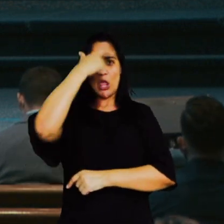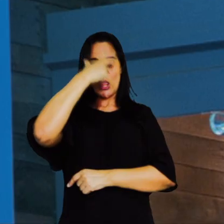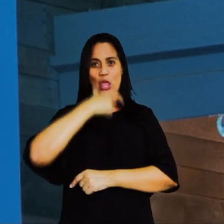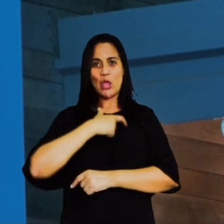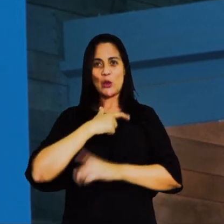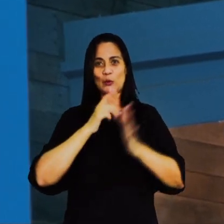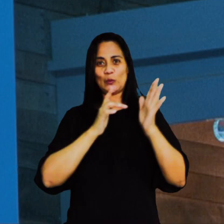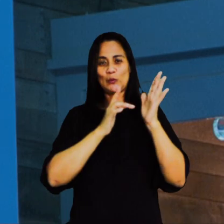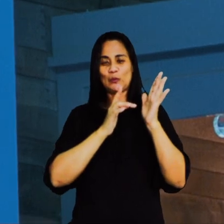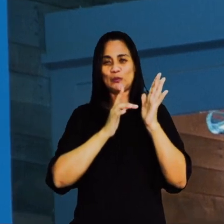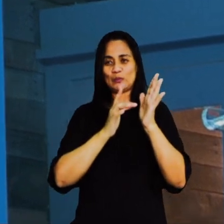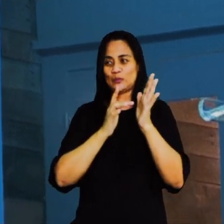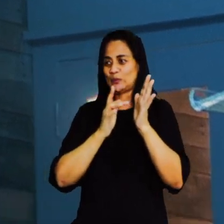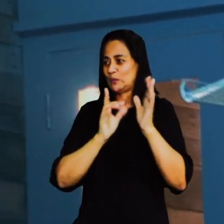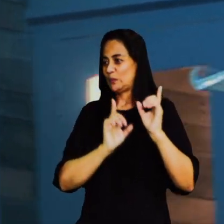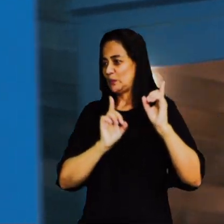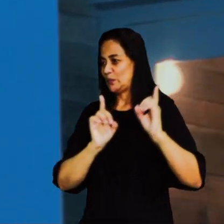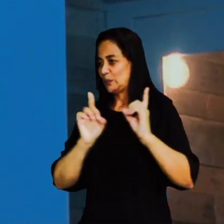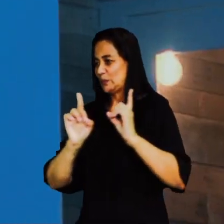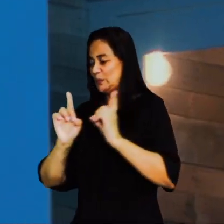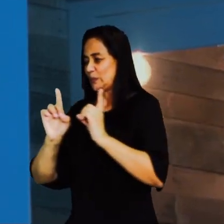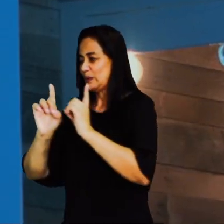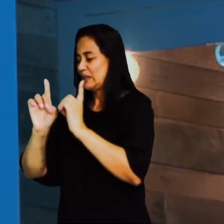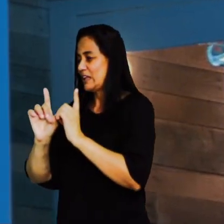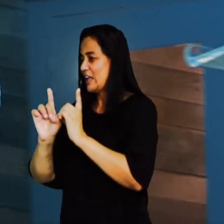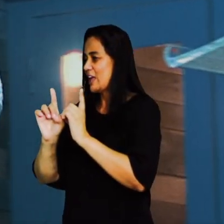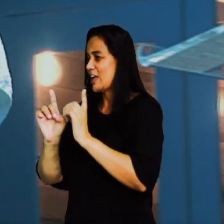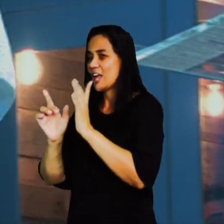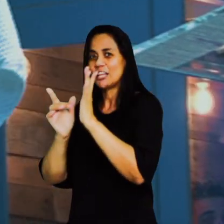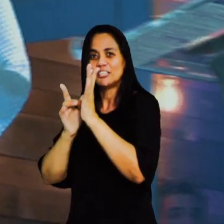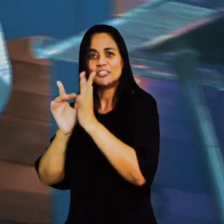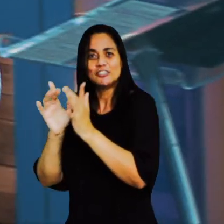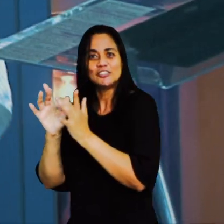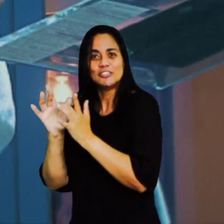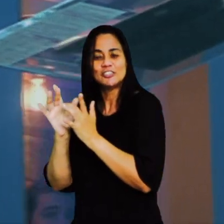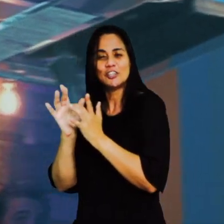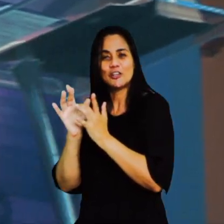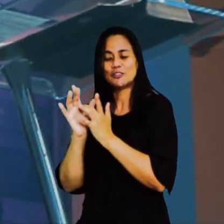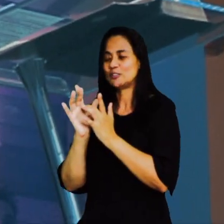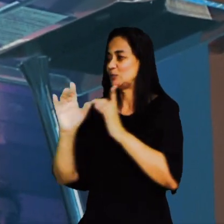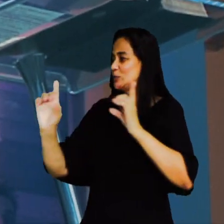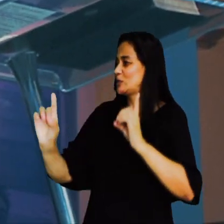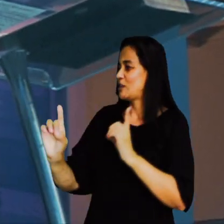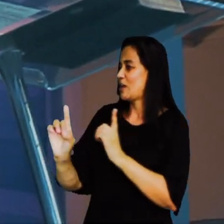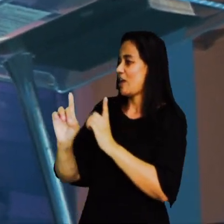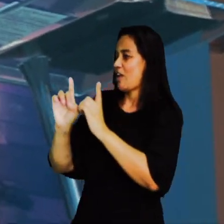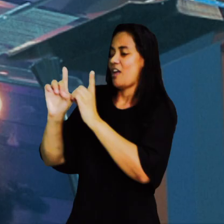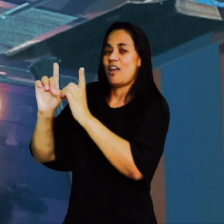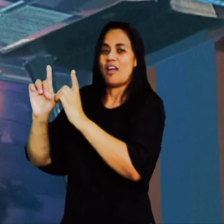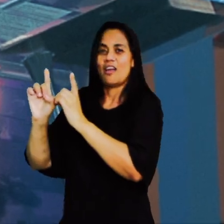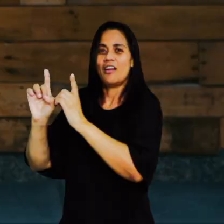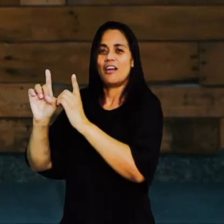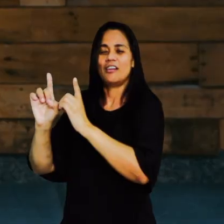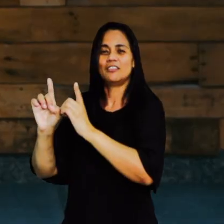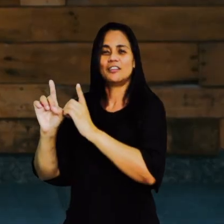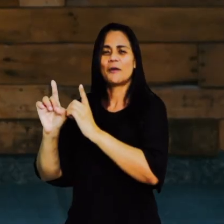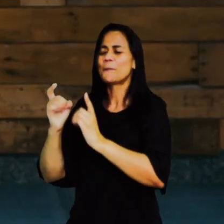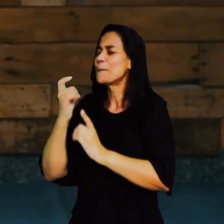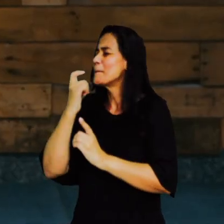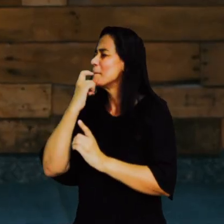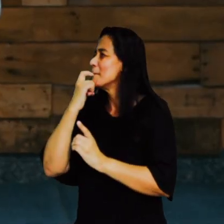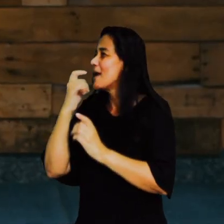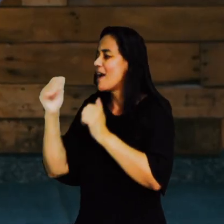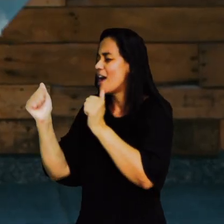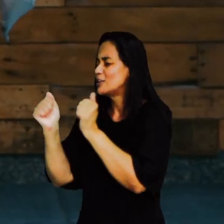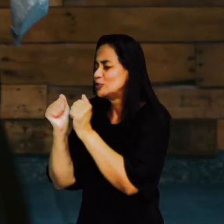véu foi rasgado. A primeira coisa que o autor de Hebreus fala é: cheguemos perto de Deus. Agora, você sabe o que